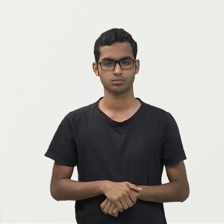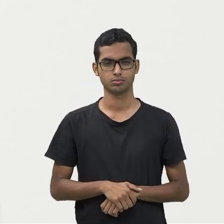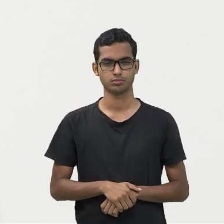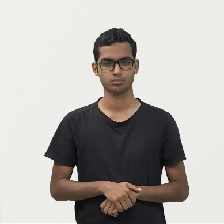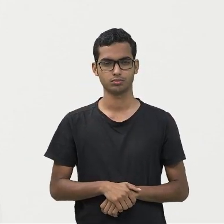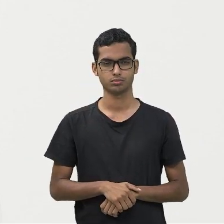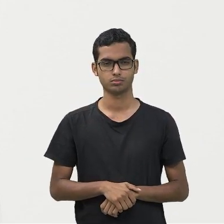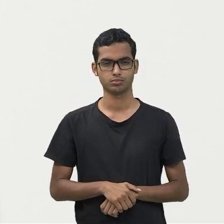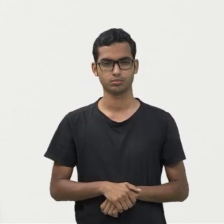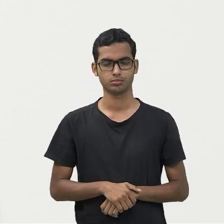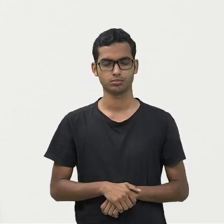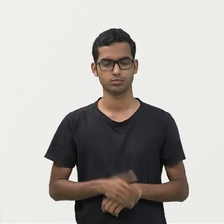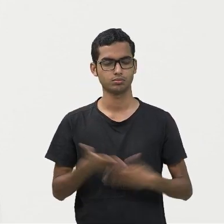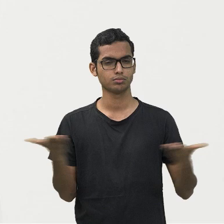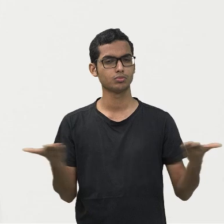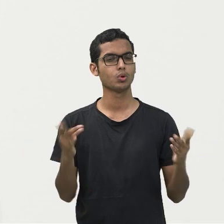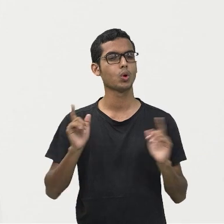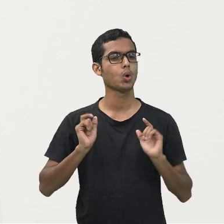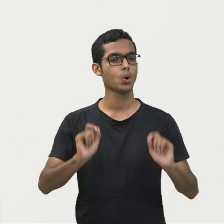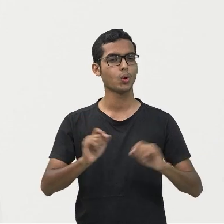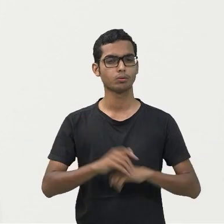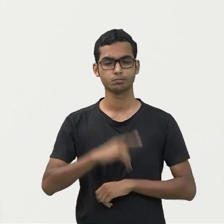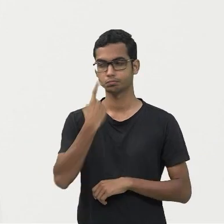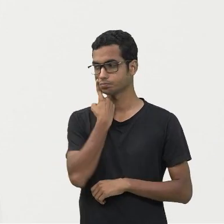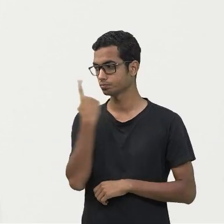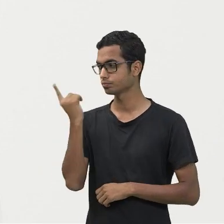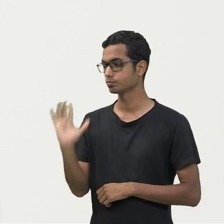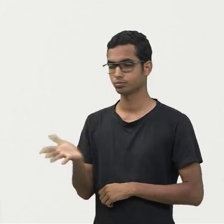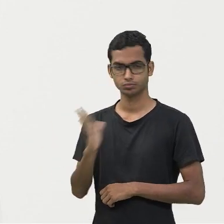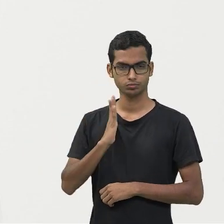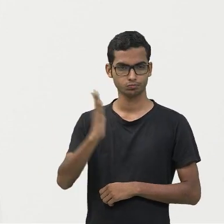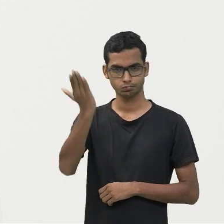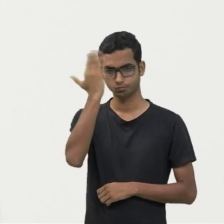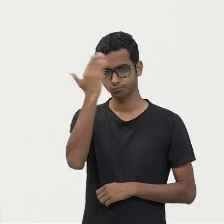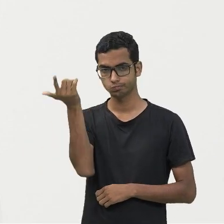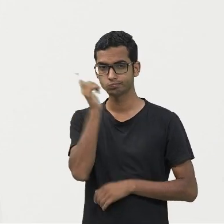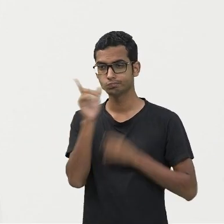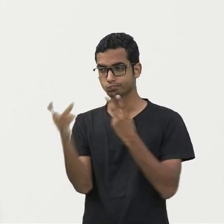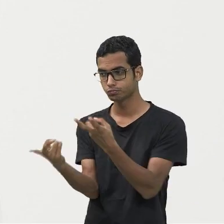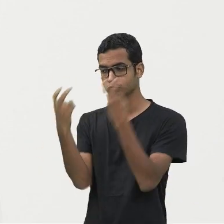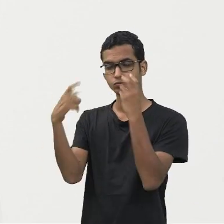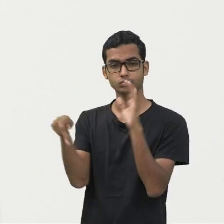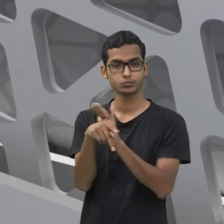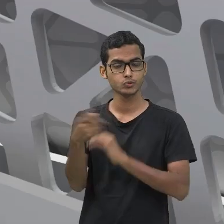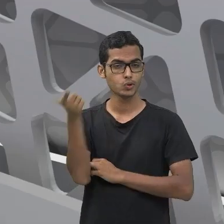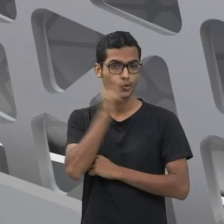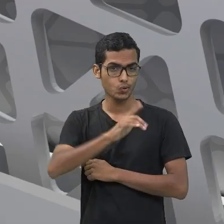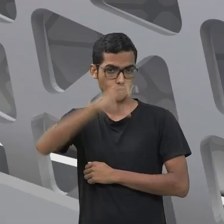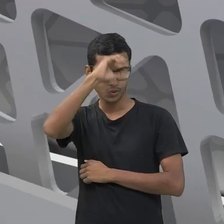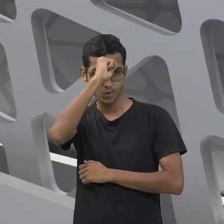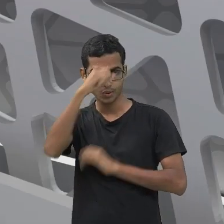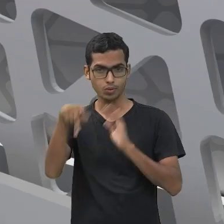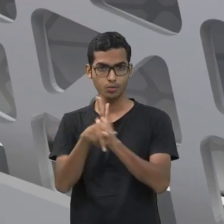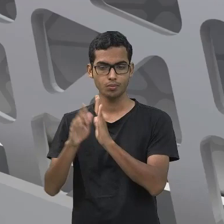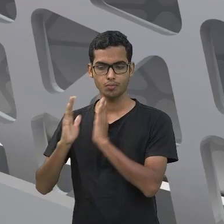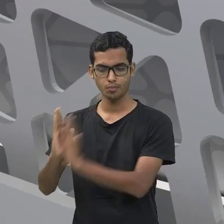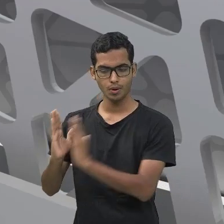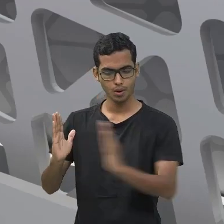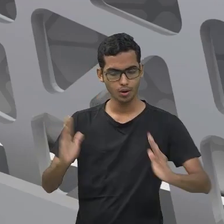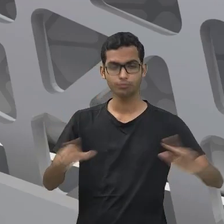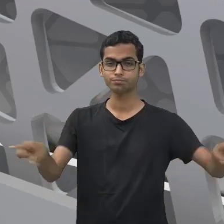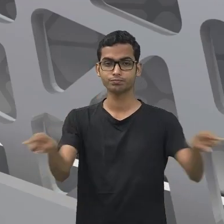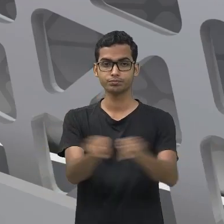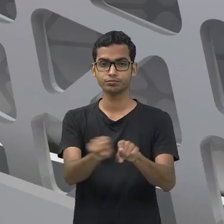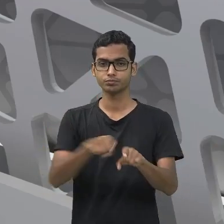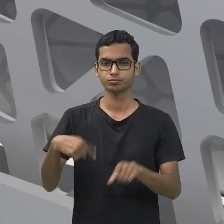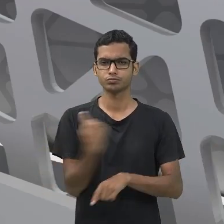o que que a gente vai fazer agora? A gente já identificou, né? Aprendeu a identificar as sequências. Nós já